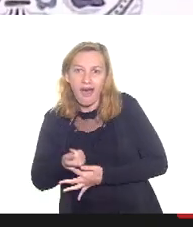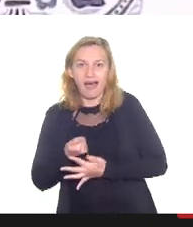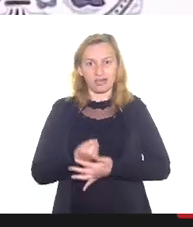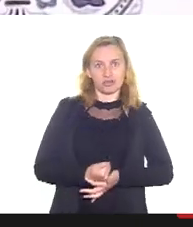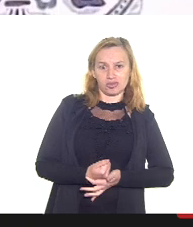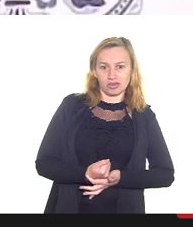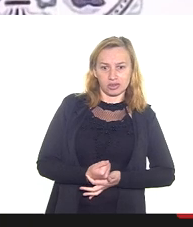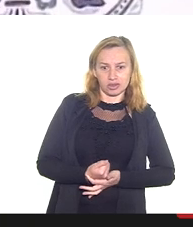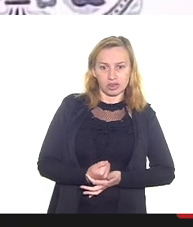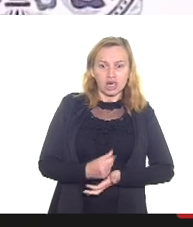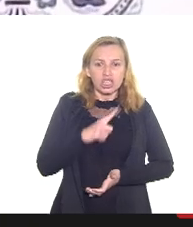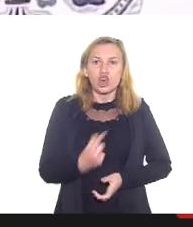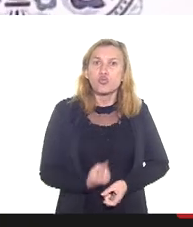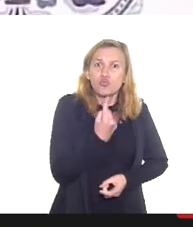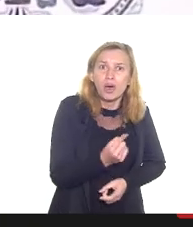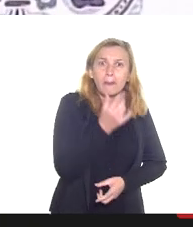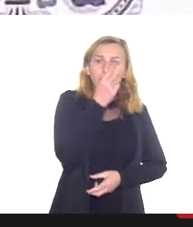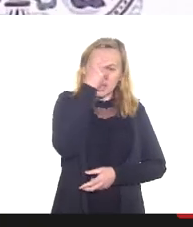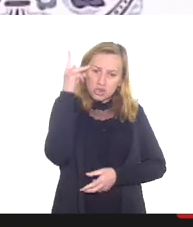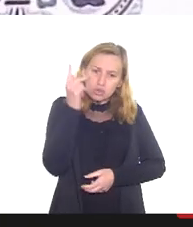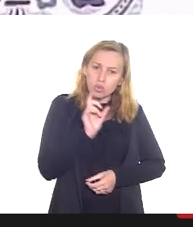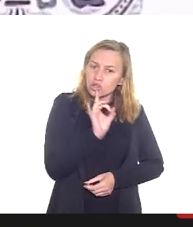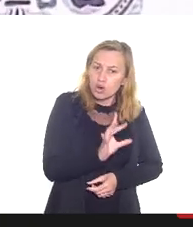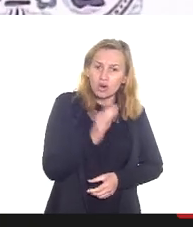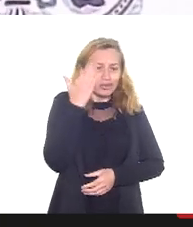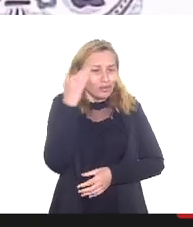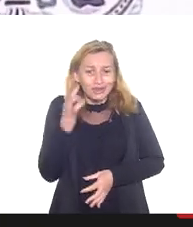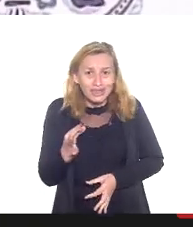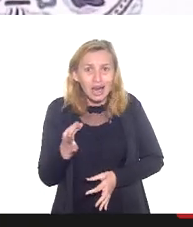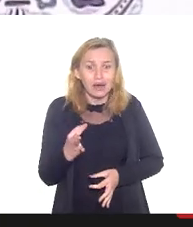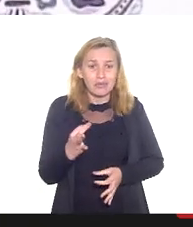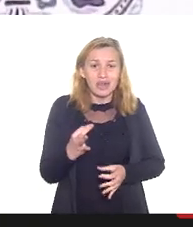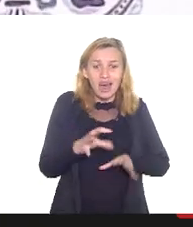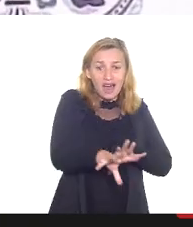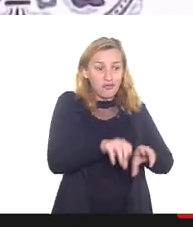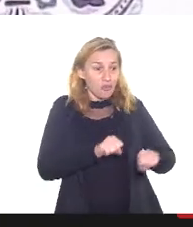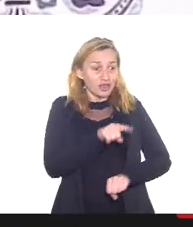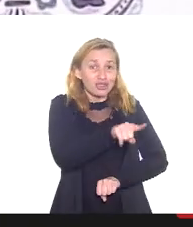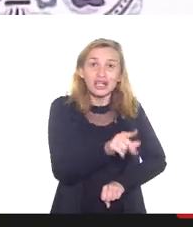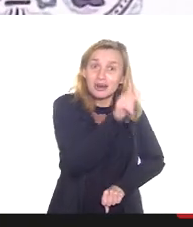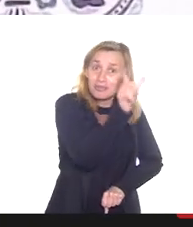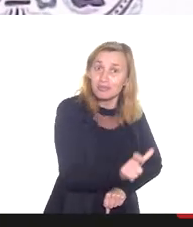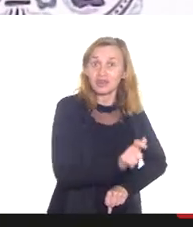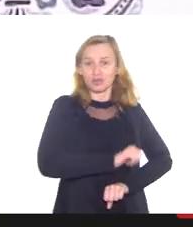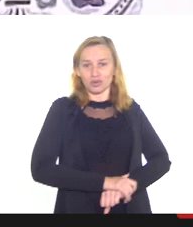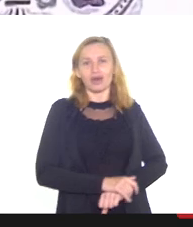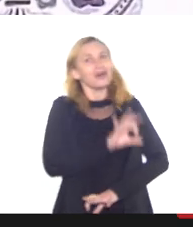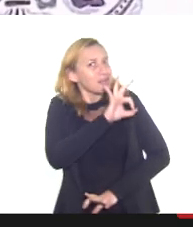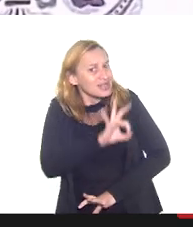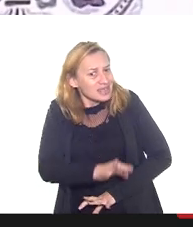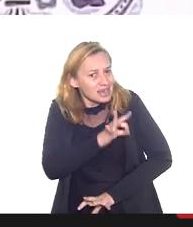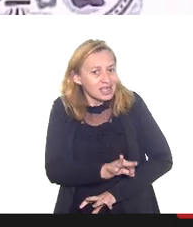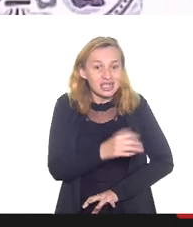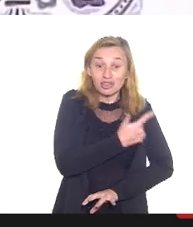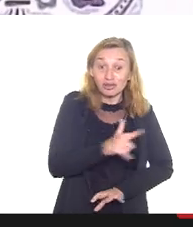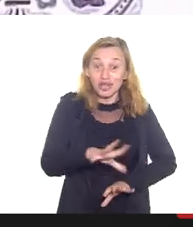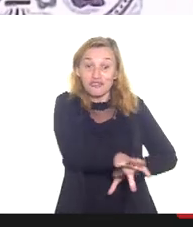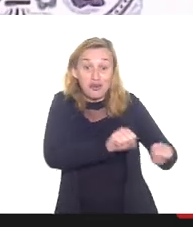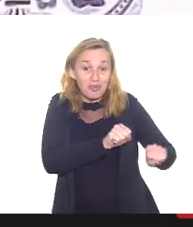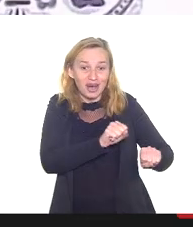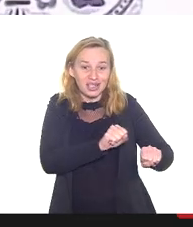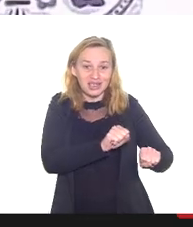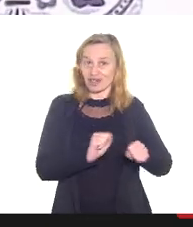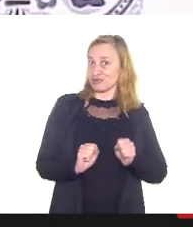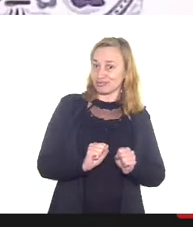assim, tem apenas uma pessoa e a gente não sabe nem a formação dessa pessoa, mas com certeza ela não tem formação em